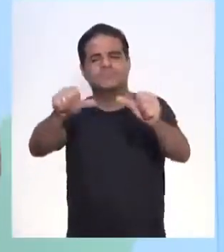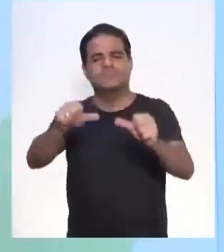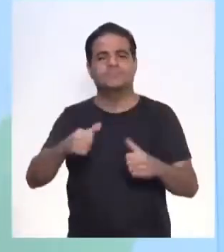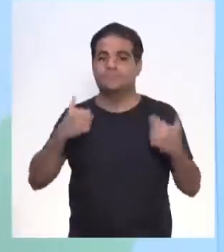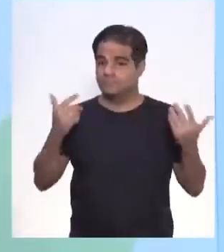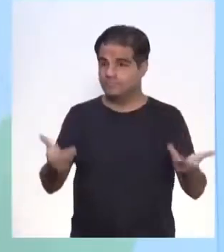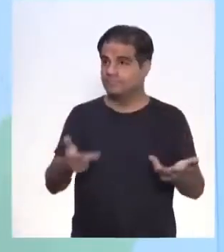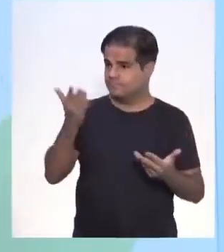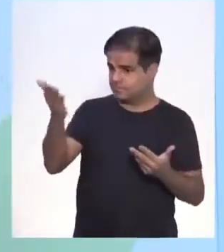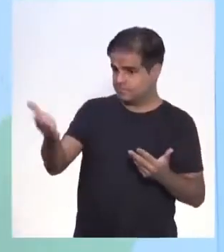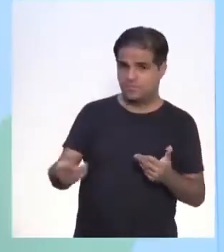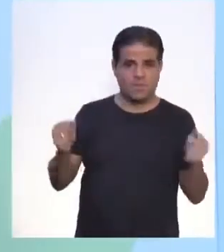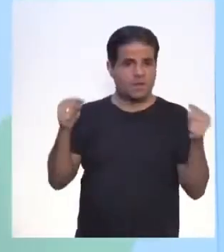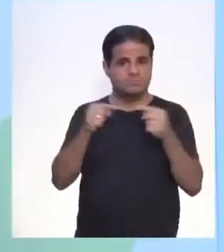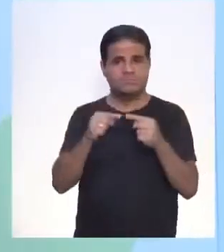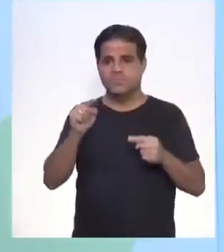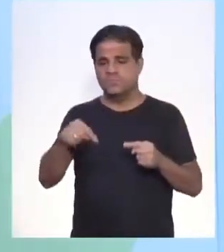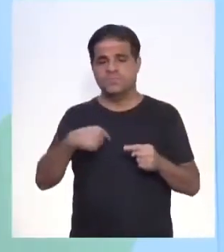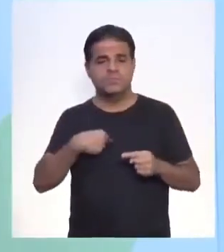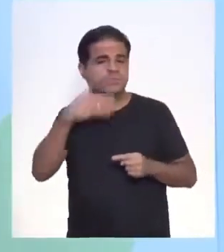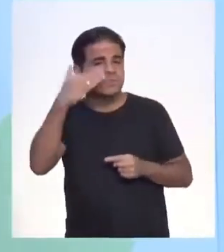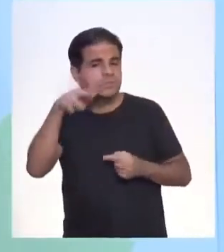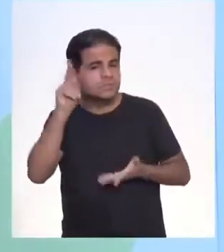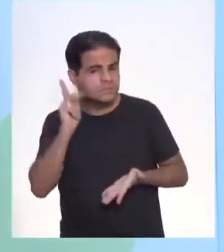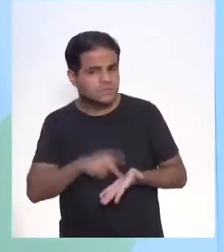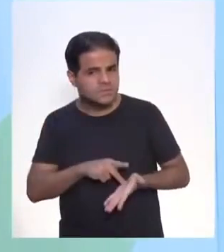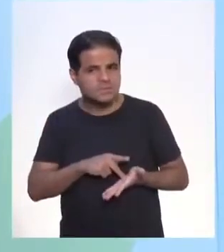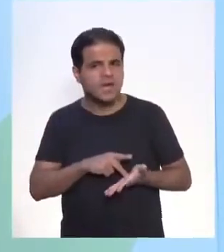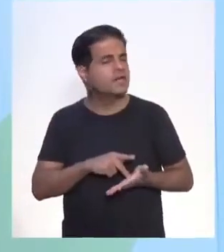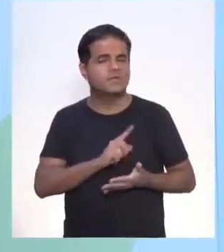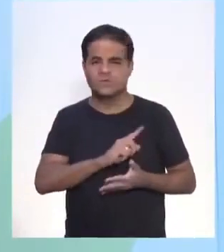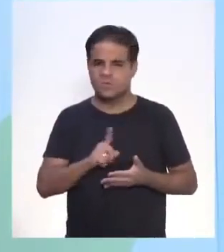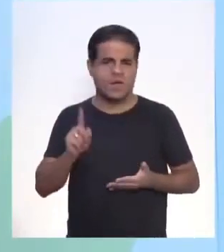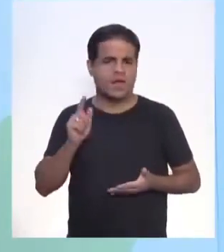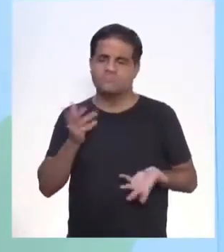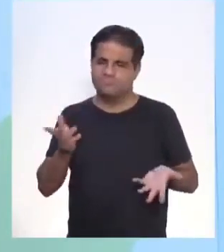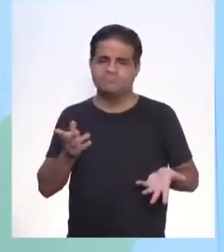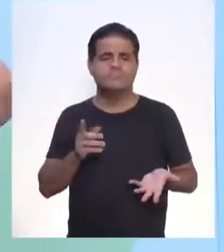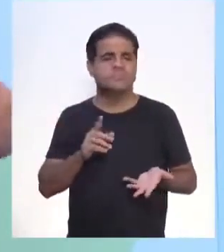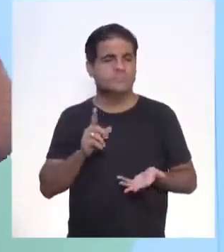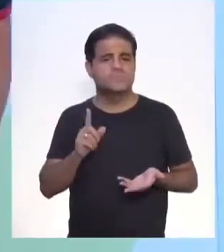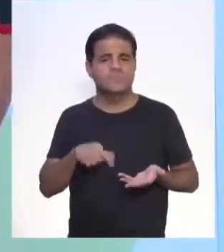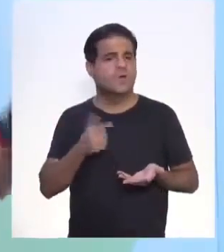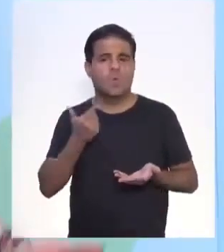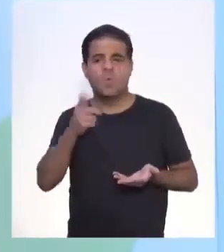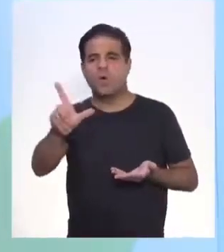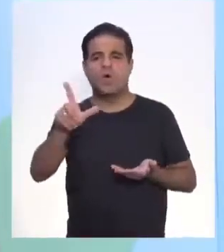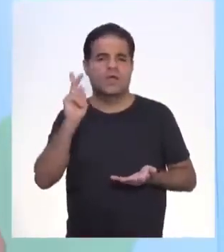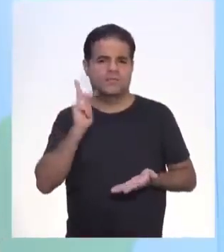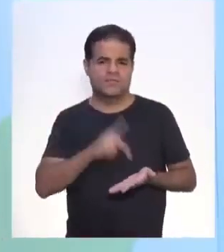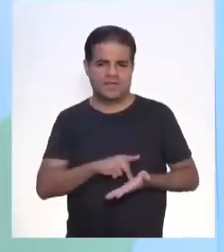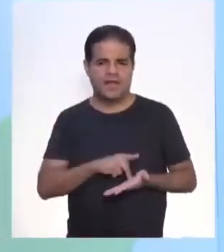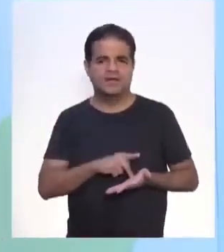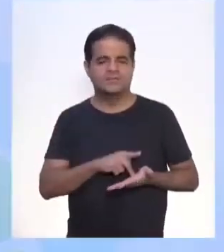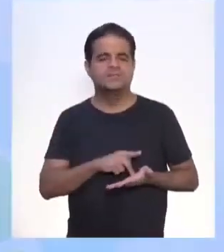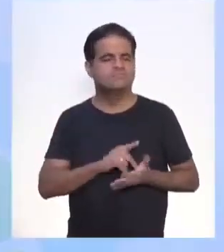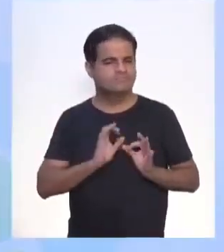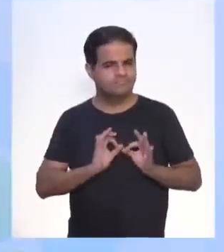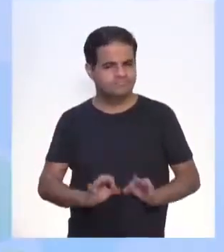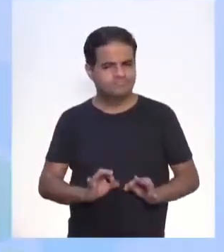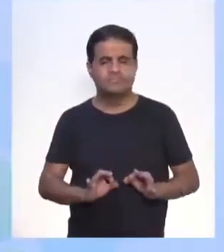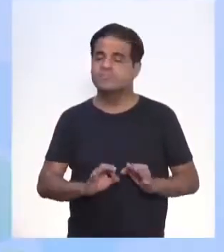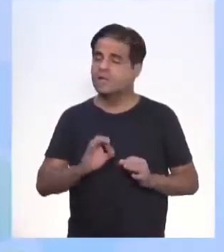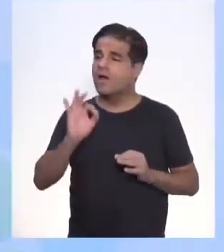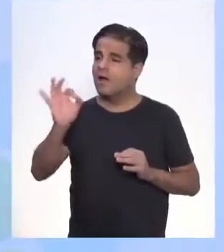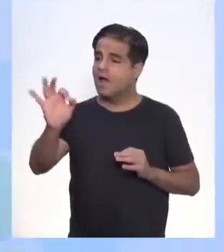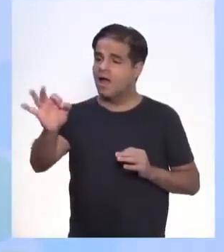porque aquilo não se encaixa no que eu entendo como verdade que ele não é válido. Né? E que não é uma outra verdade. Exatamente,